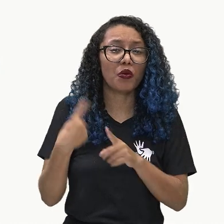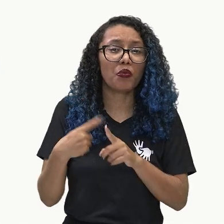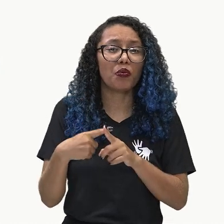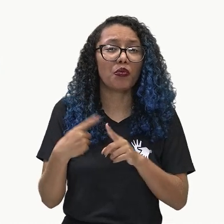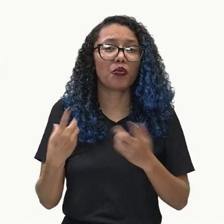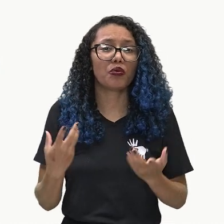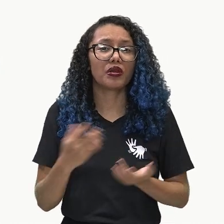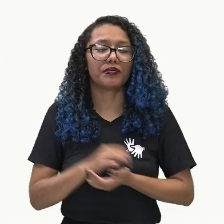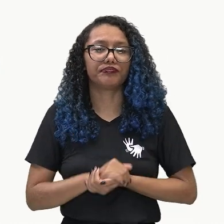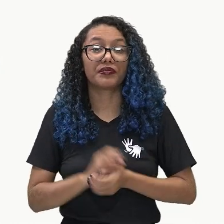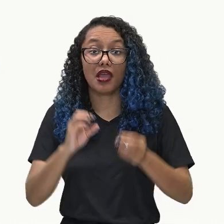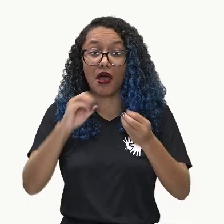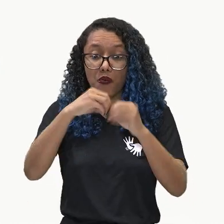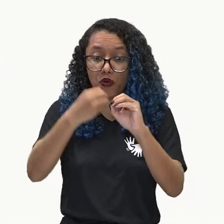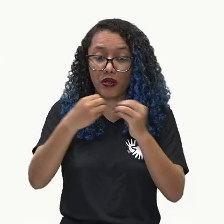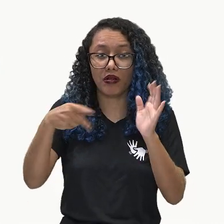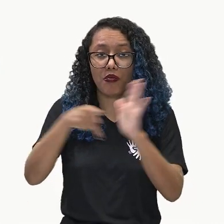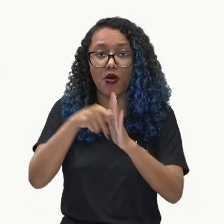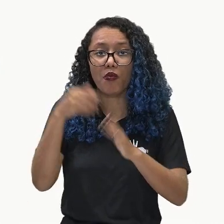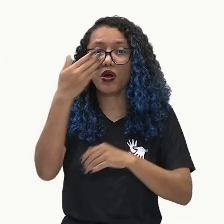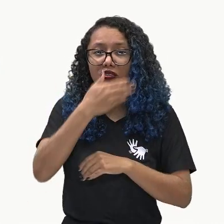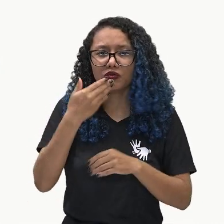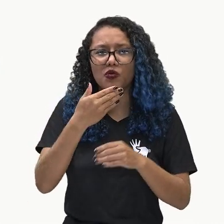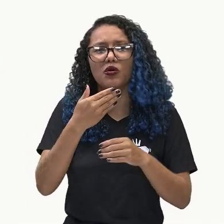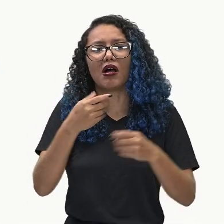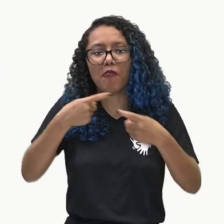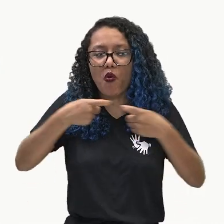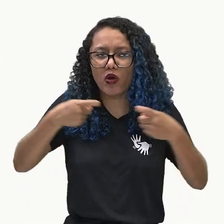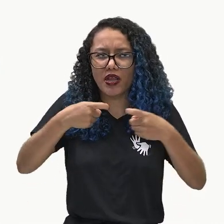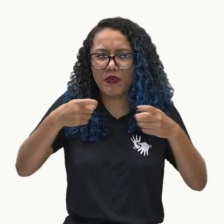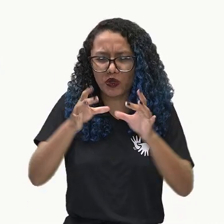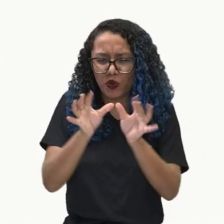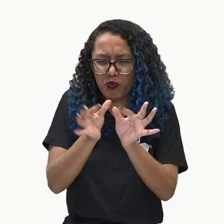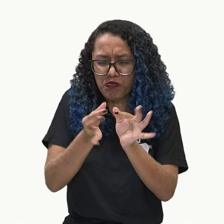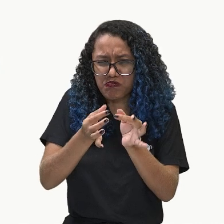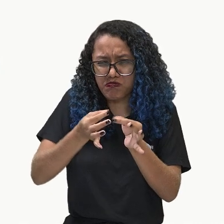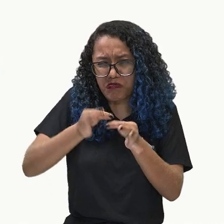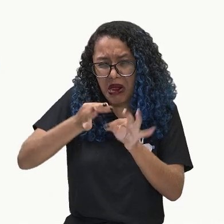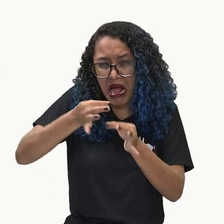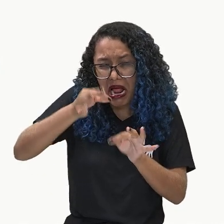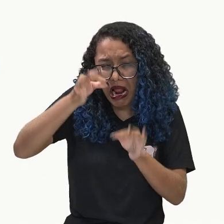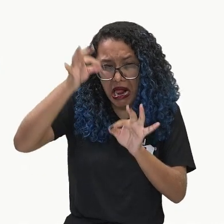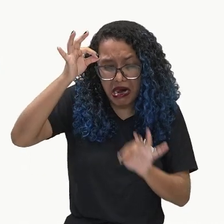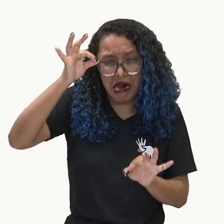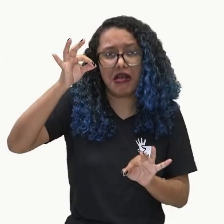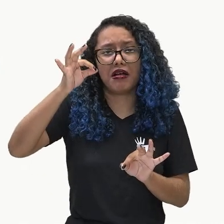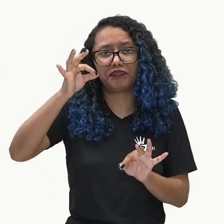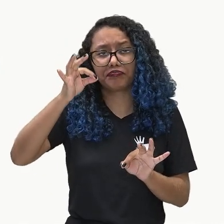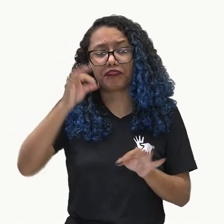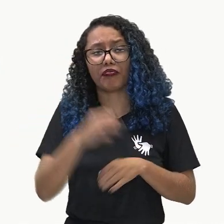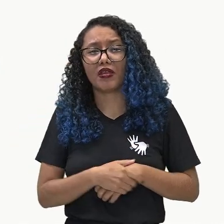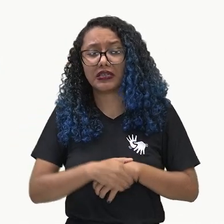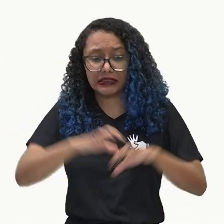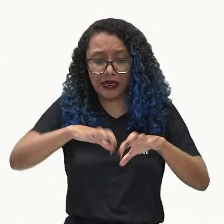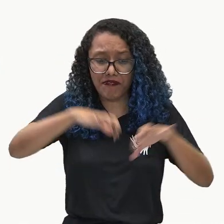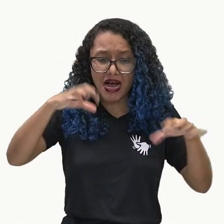do açúcar, que é uma molécula grande, é um polímero, ela não se divide dentro da água. E com